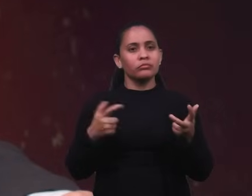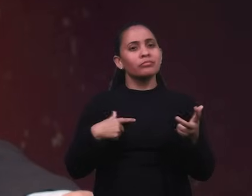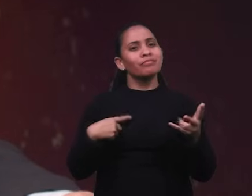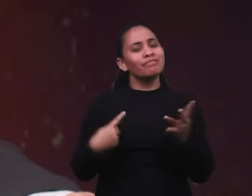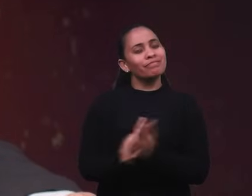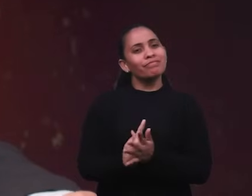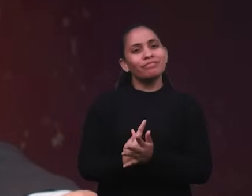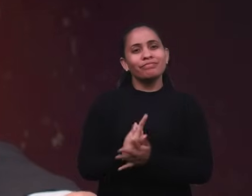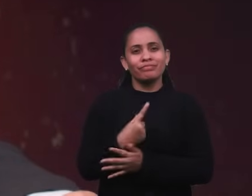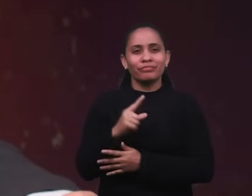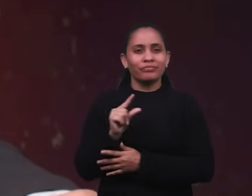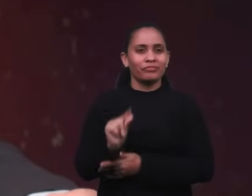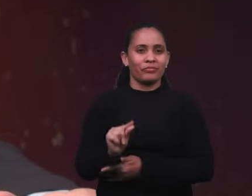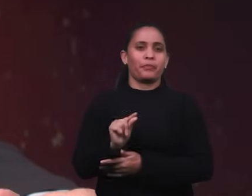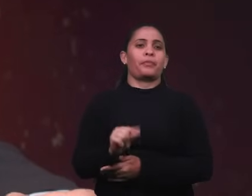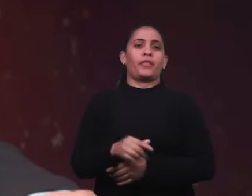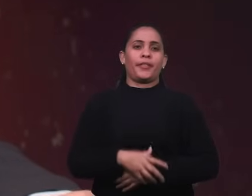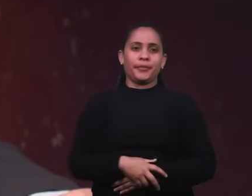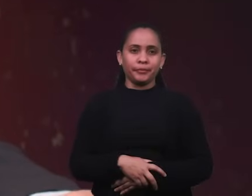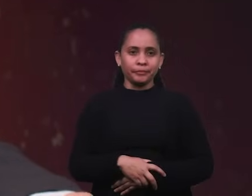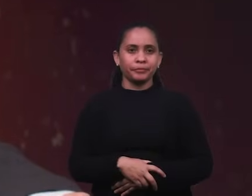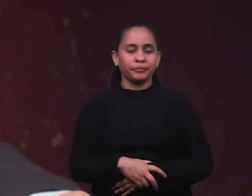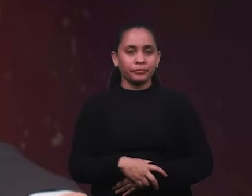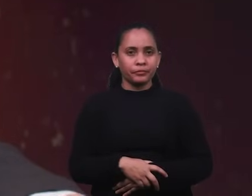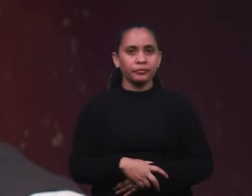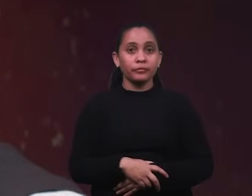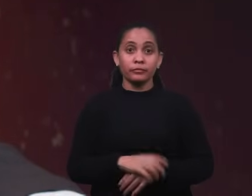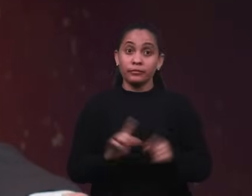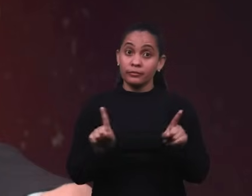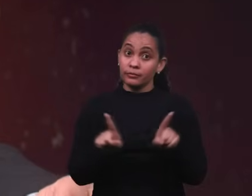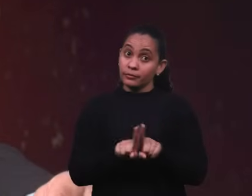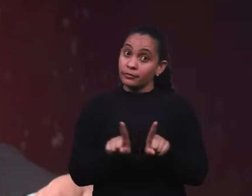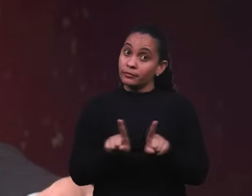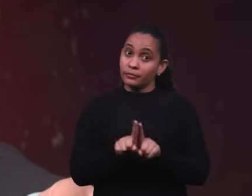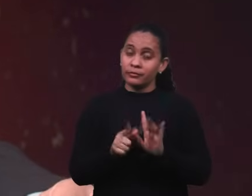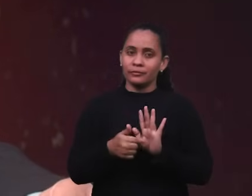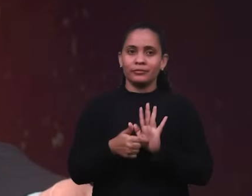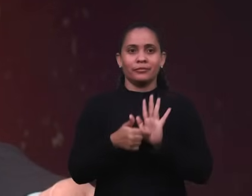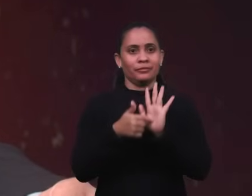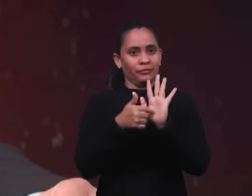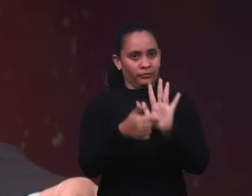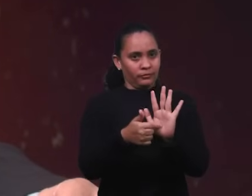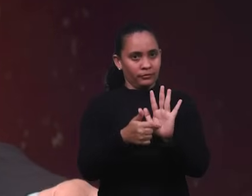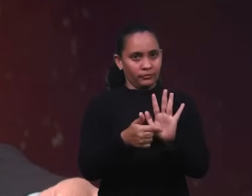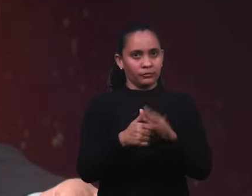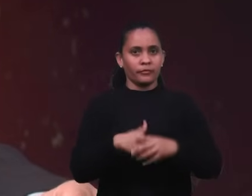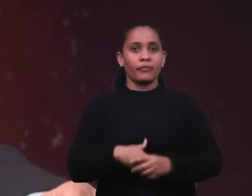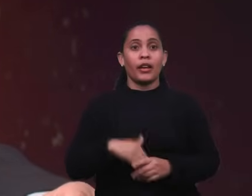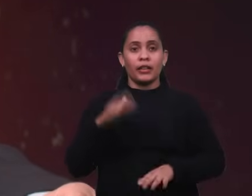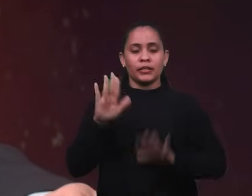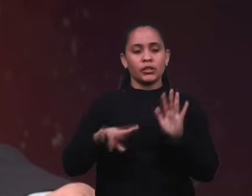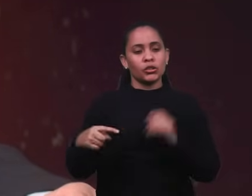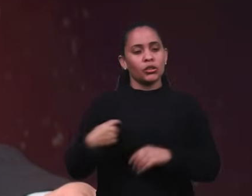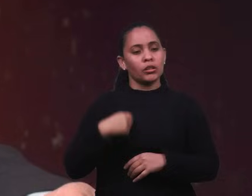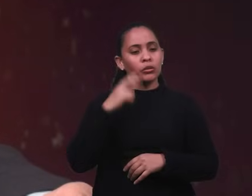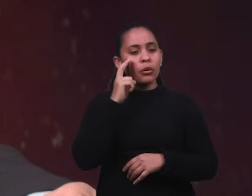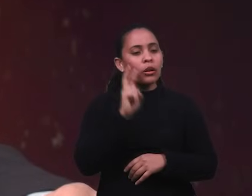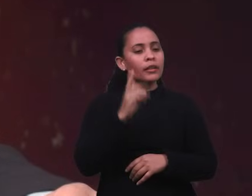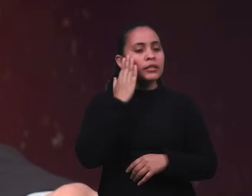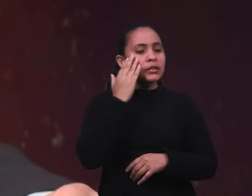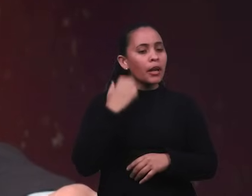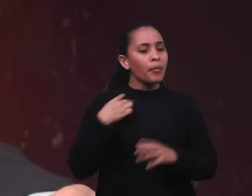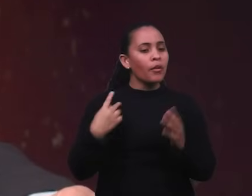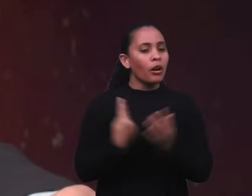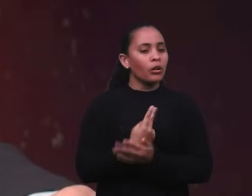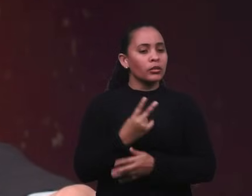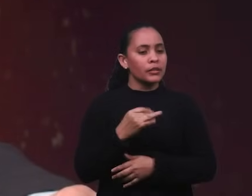está acontecendo, como que vai acontecer, né? E nós temos ainda a capacidade de projetar. Às vezes nós olhamos para uma situação e sabemos o que